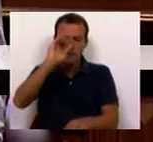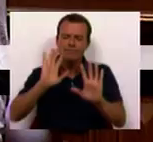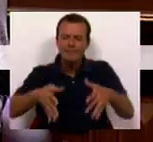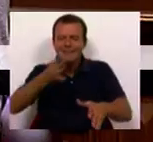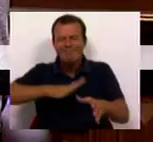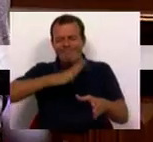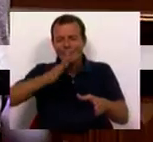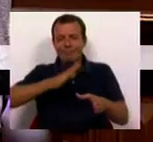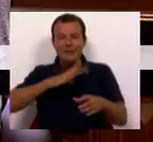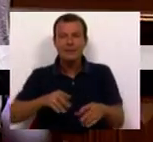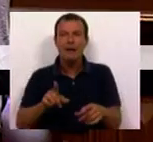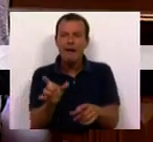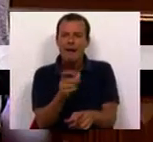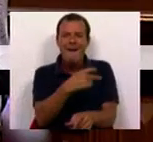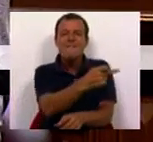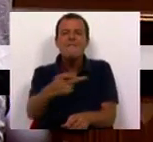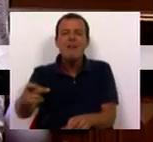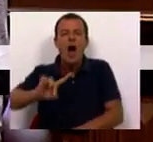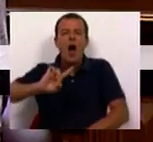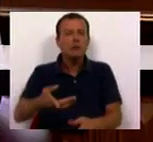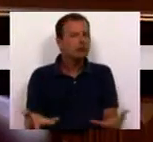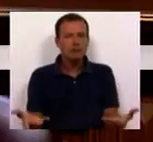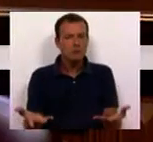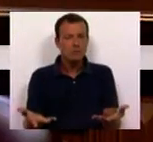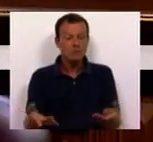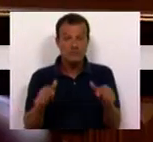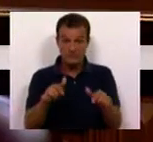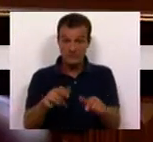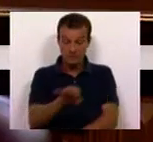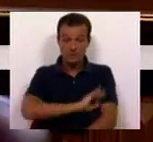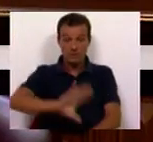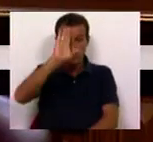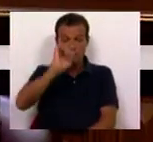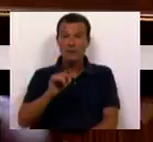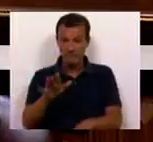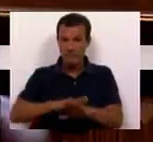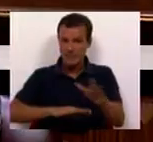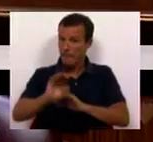o significado desta afirmação. E eu acho que o Sr. Ministro teria tudo a ganhar se o